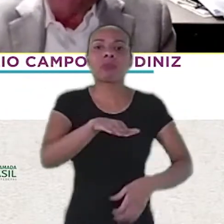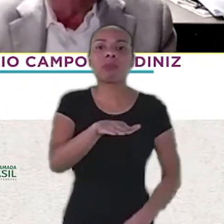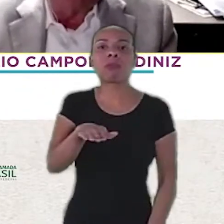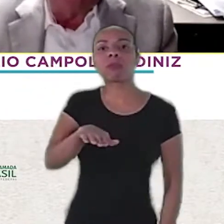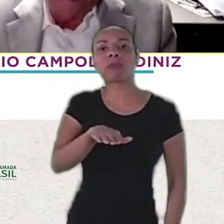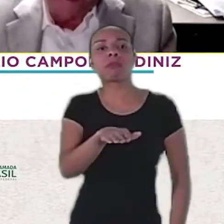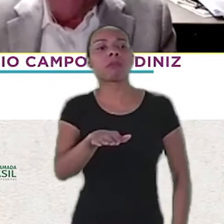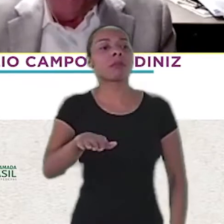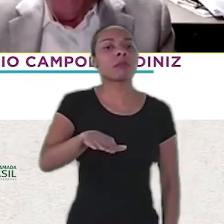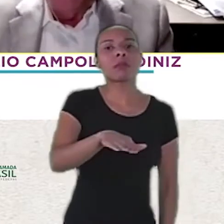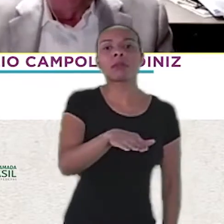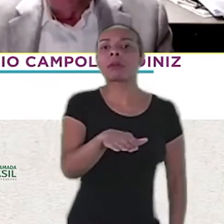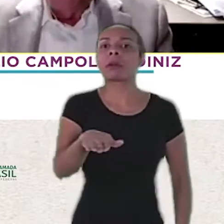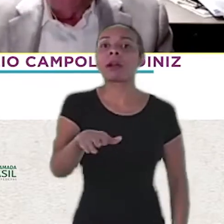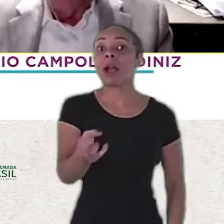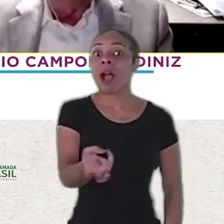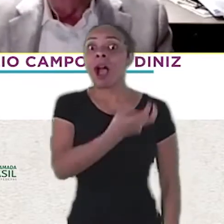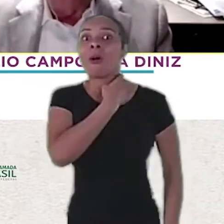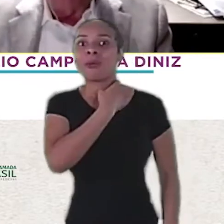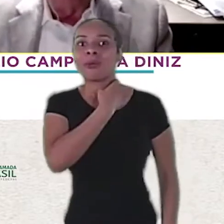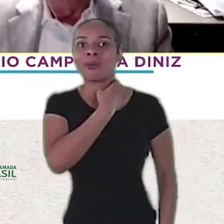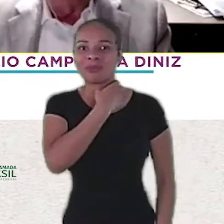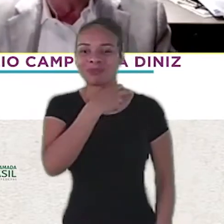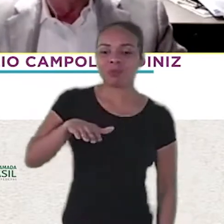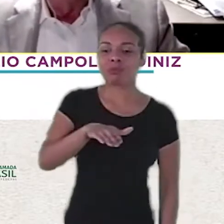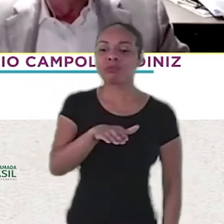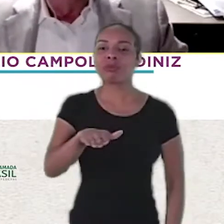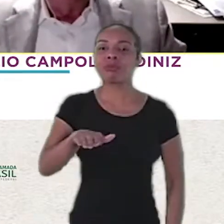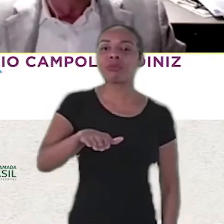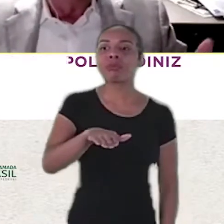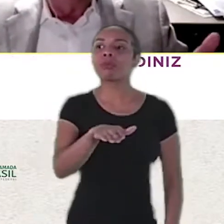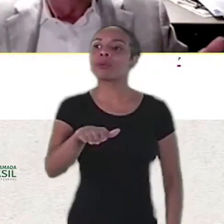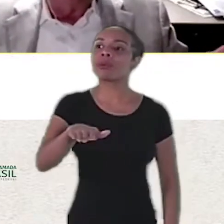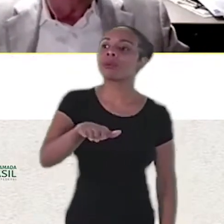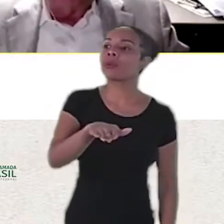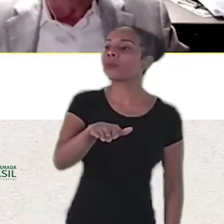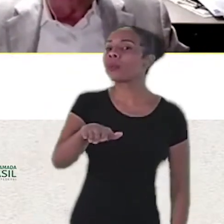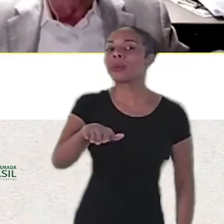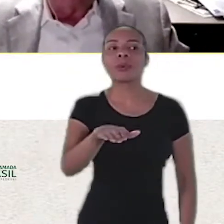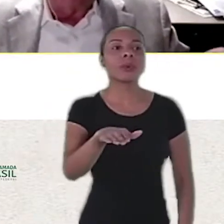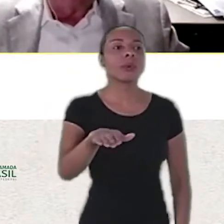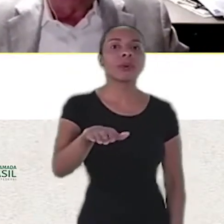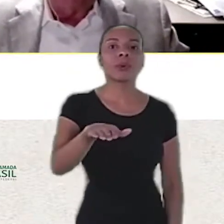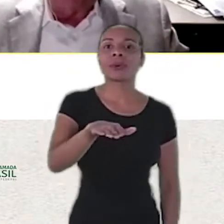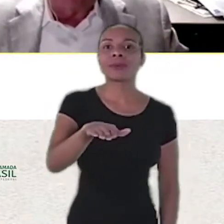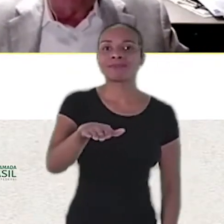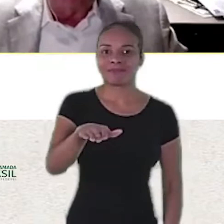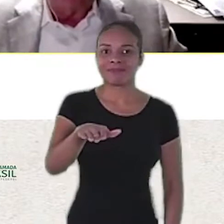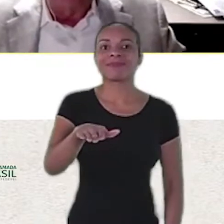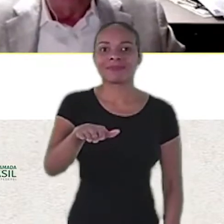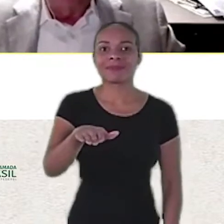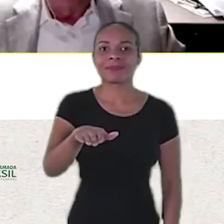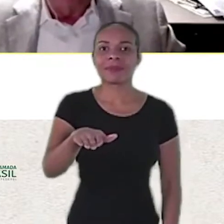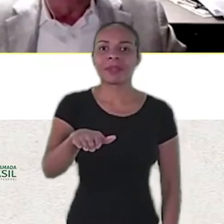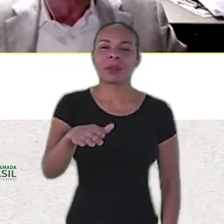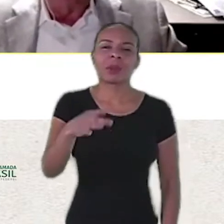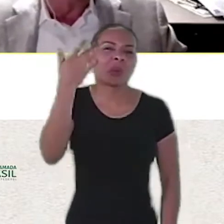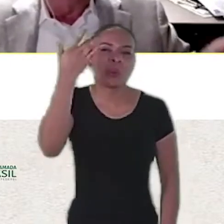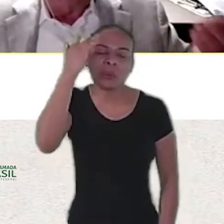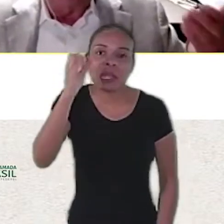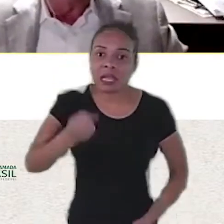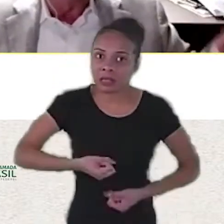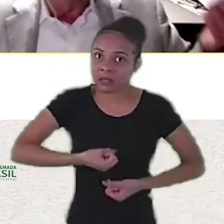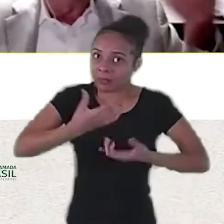que é automática, que, para mim, é eu não sei se eu posso usar essa expressão, se é um absurdo, é